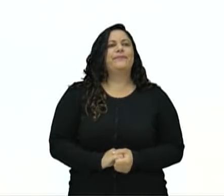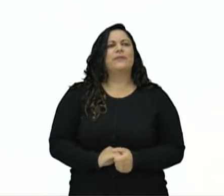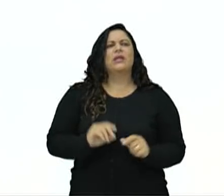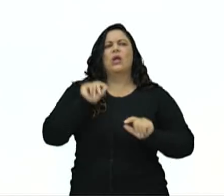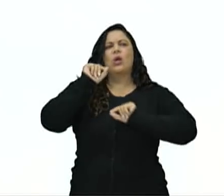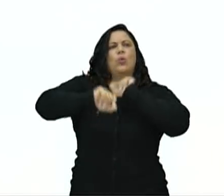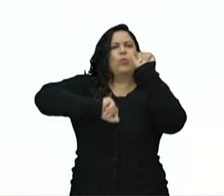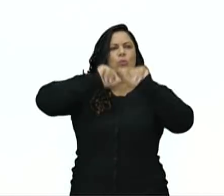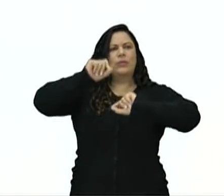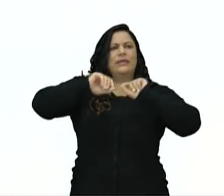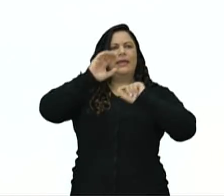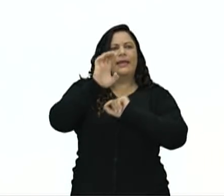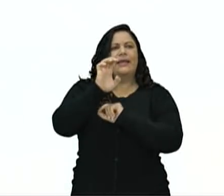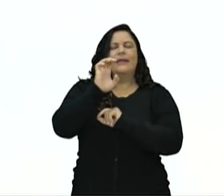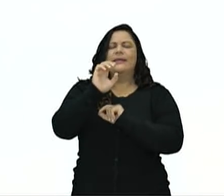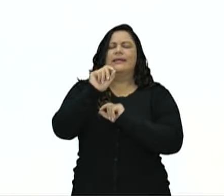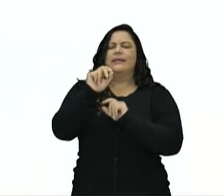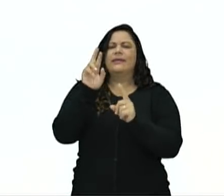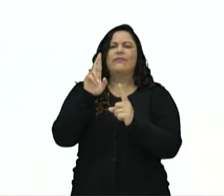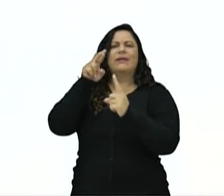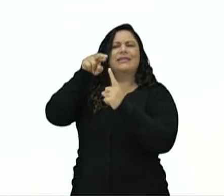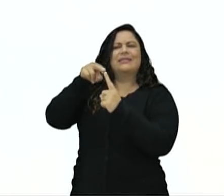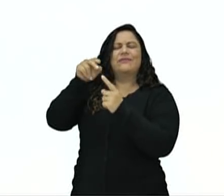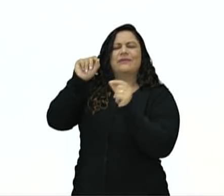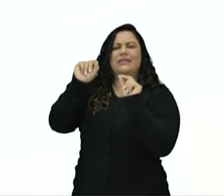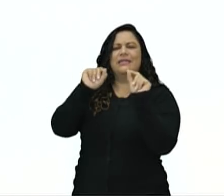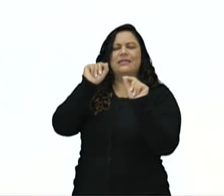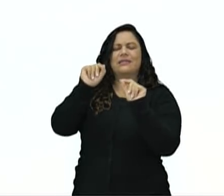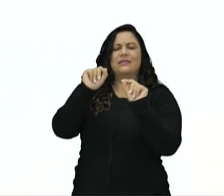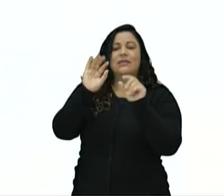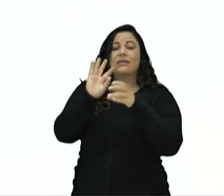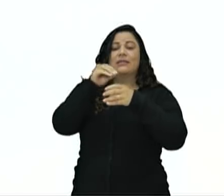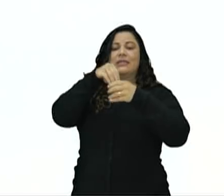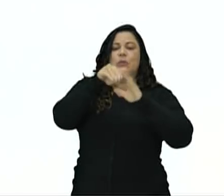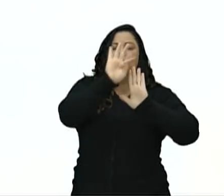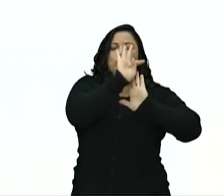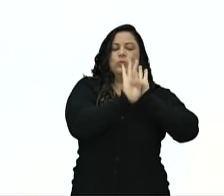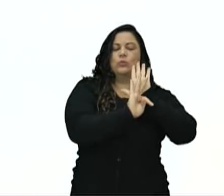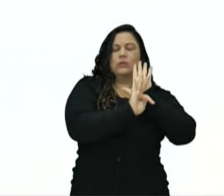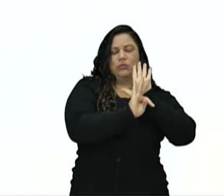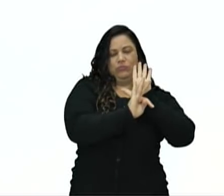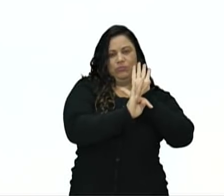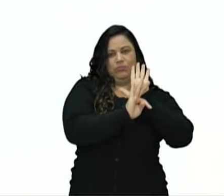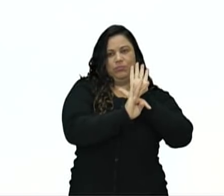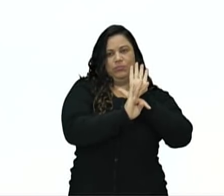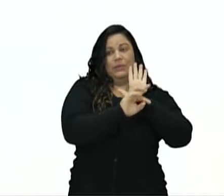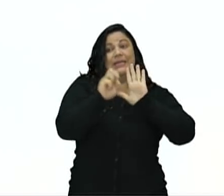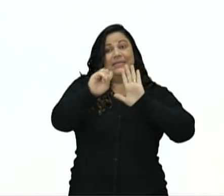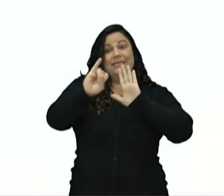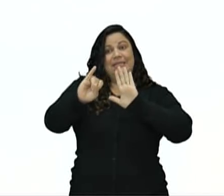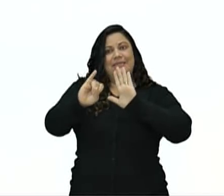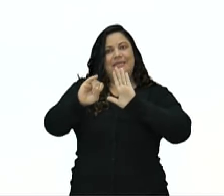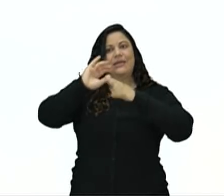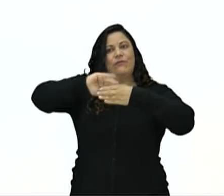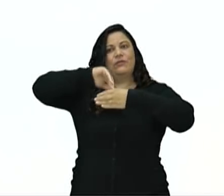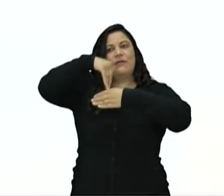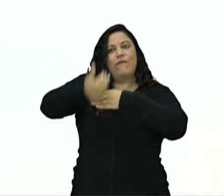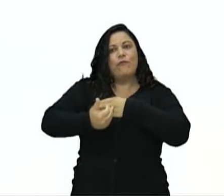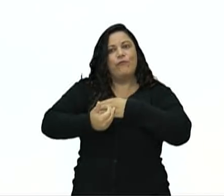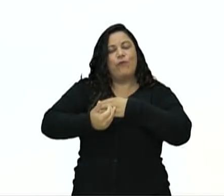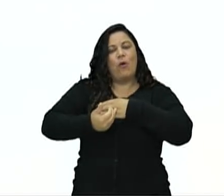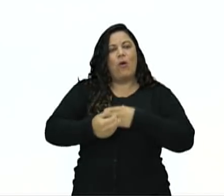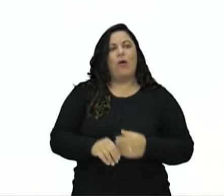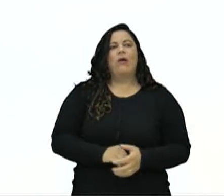é aquela que faz referência a algo dentro do texto. Se fosse algo fora do texto, a gente chamaria